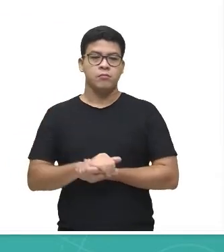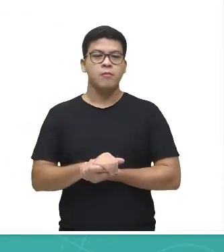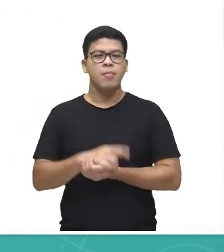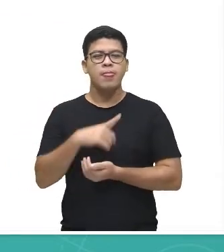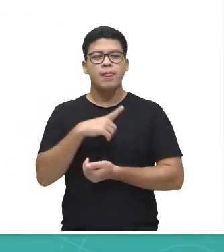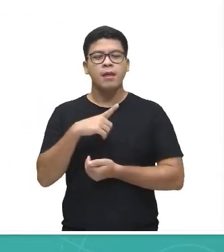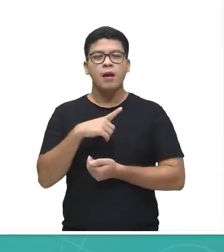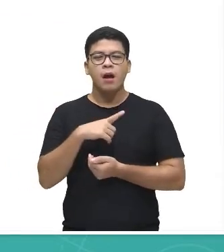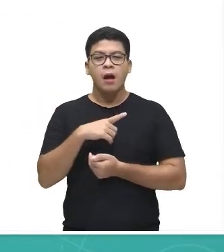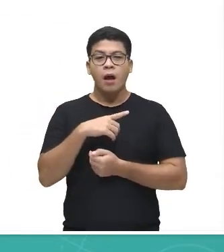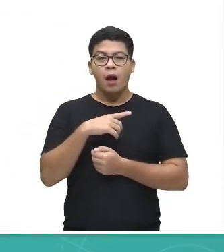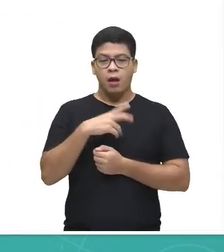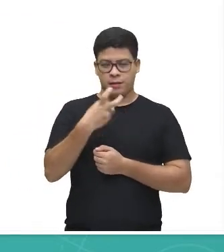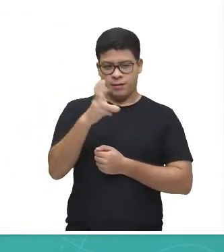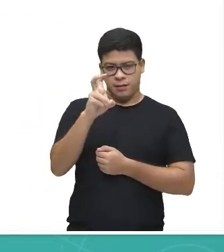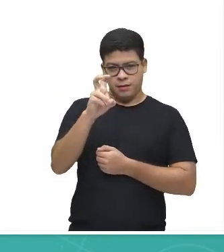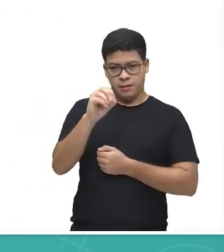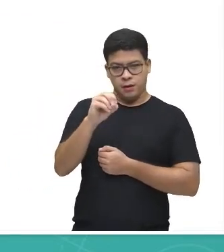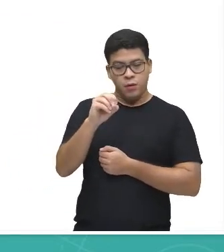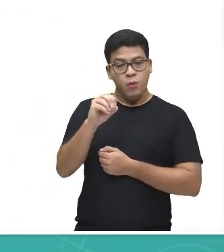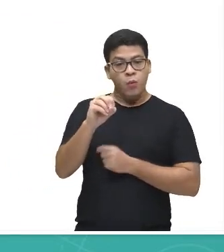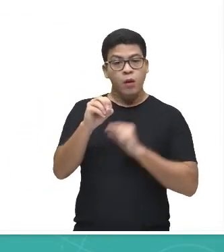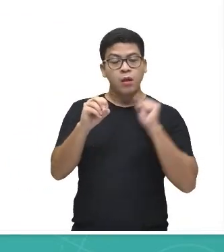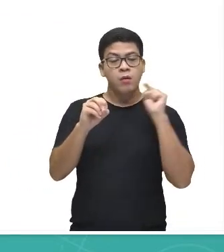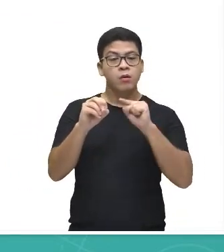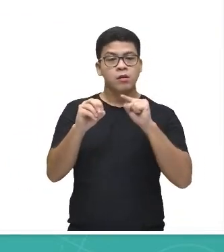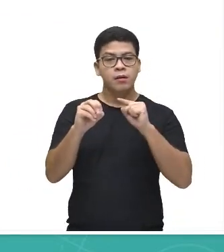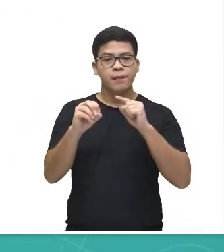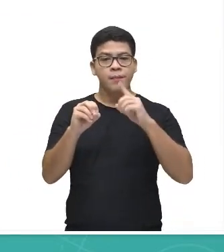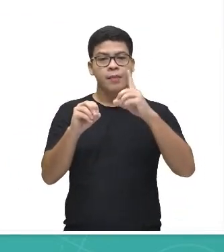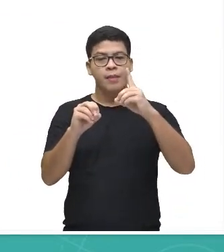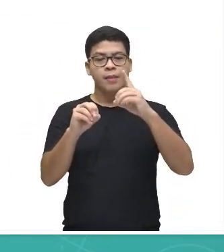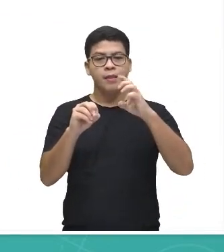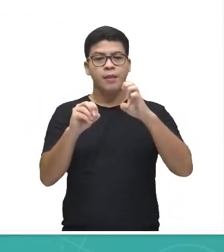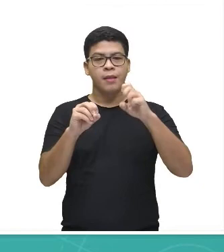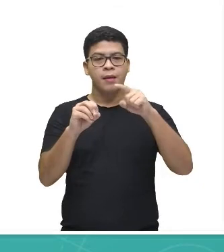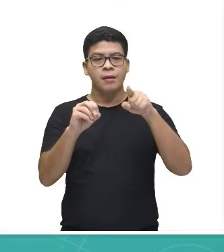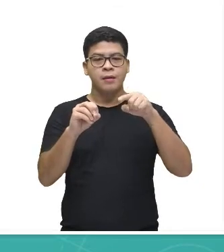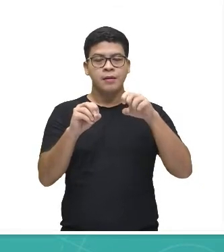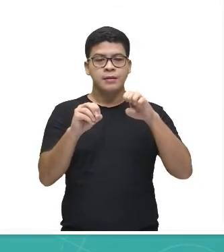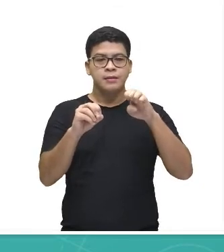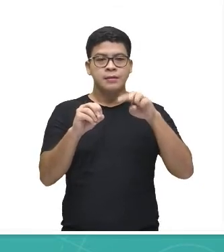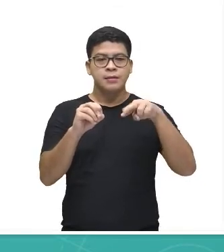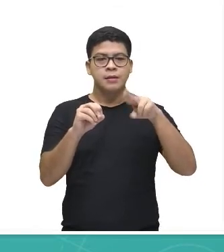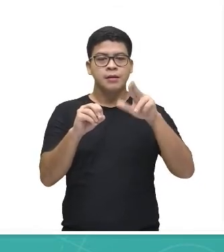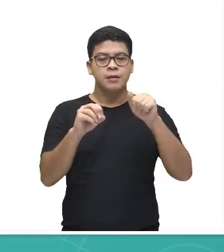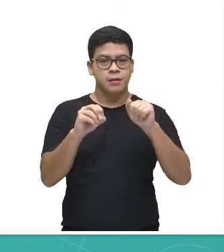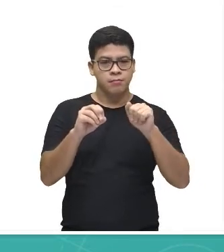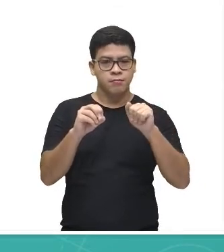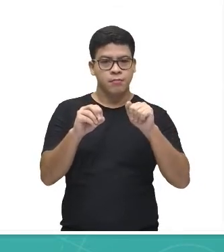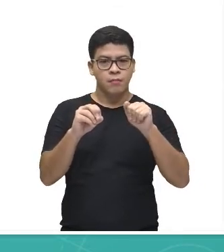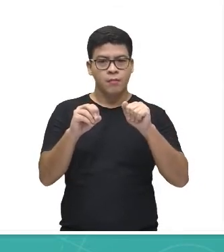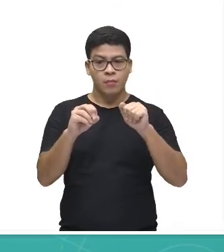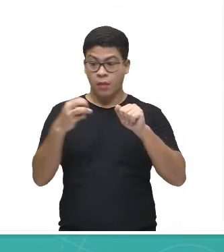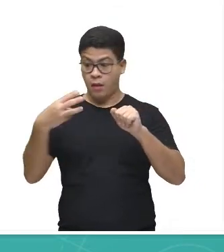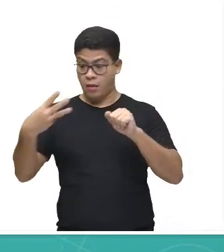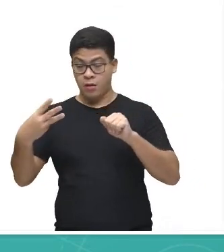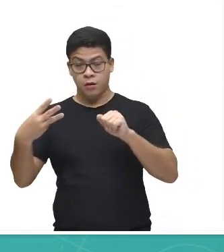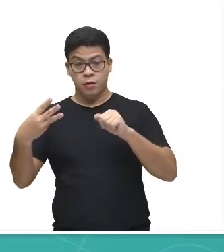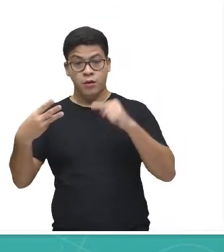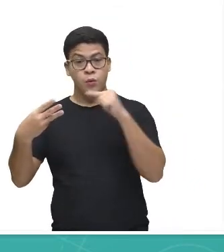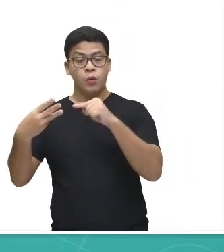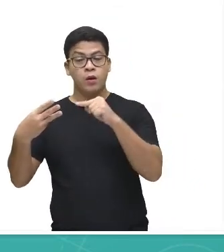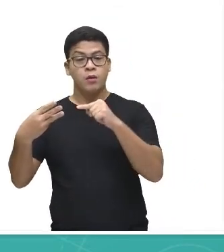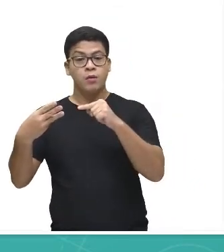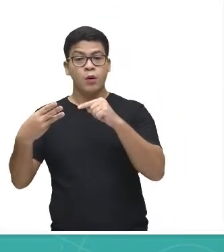unidades, nós formamos o número 53. Perceberam? 5 dezenas quanto é? Uma dezena é 10, 2 dezenas